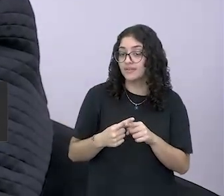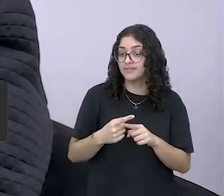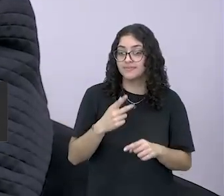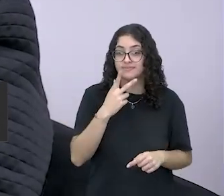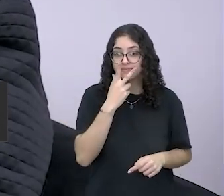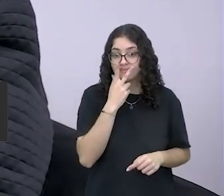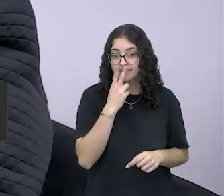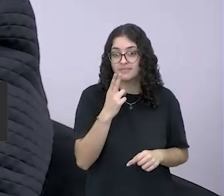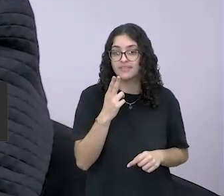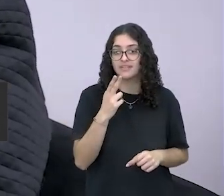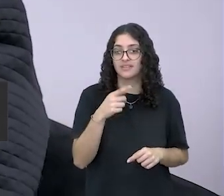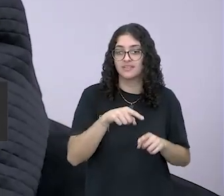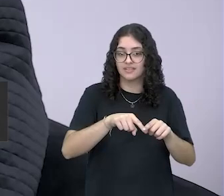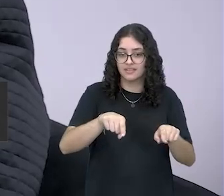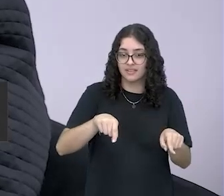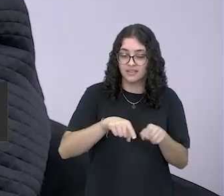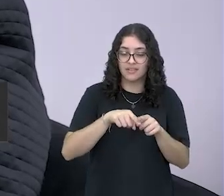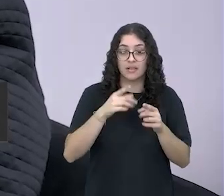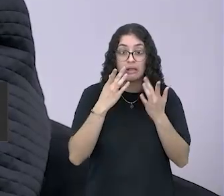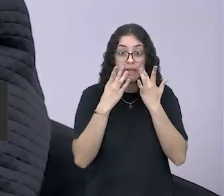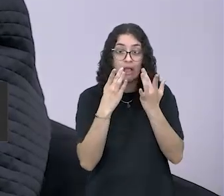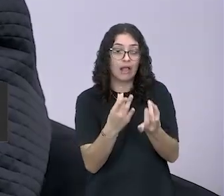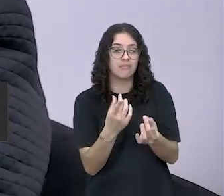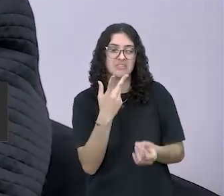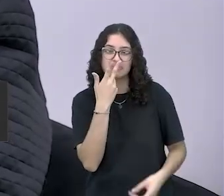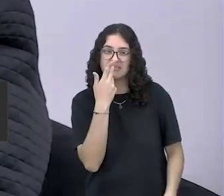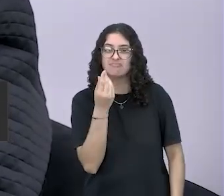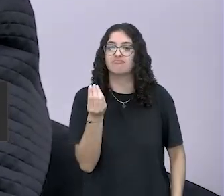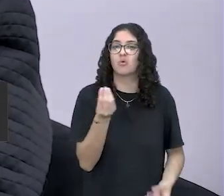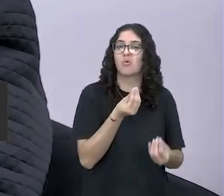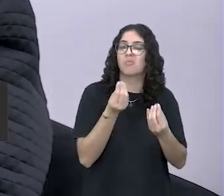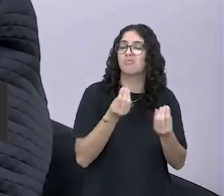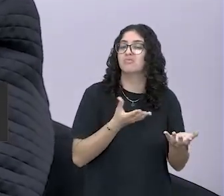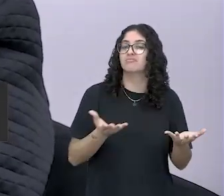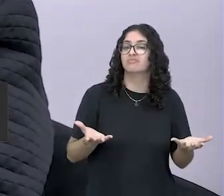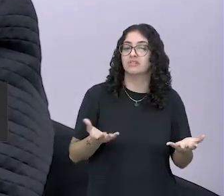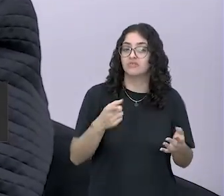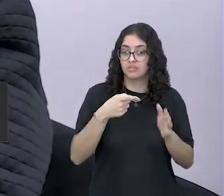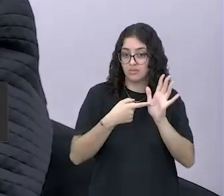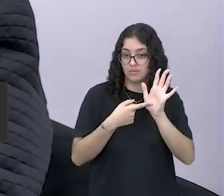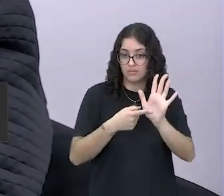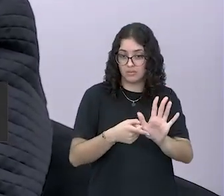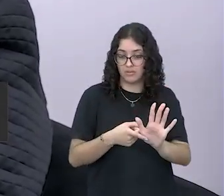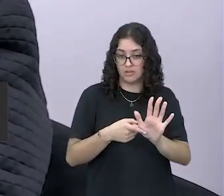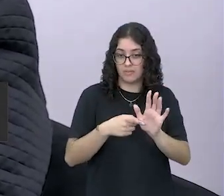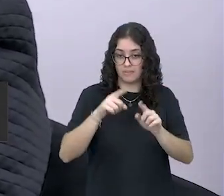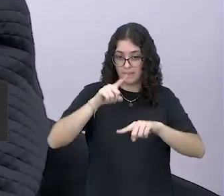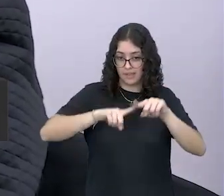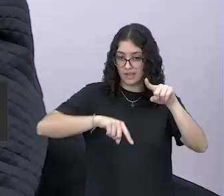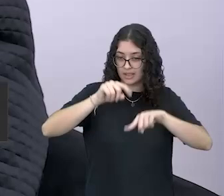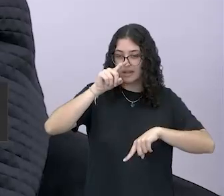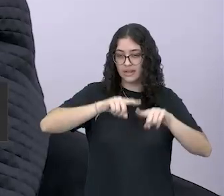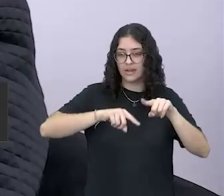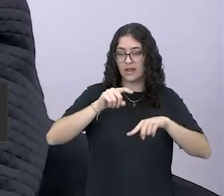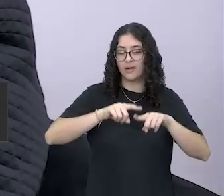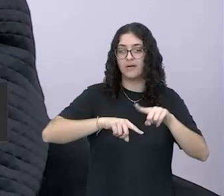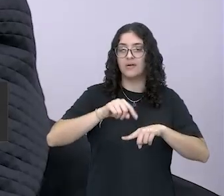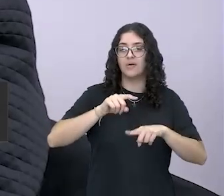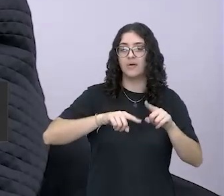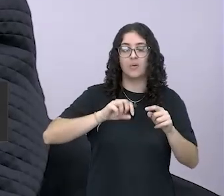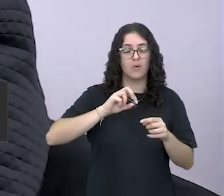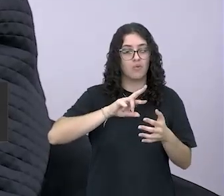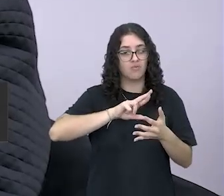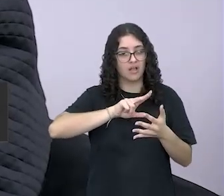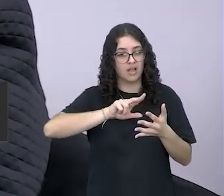roldão da sala, você não presta atenção nele. Quando você apresenta um material ou